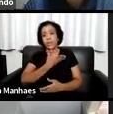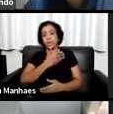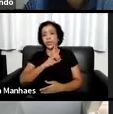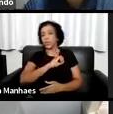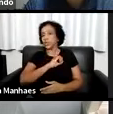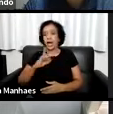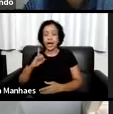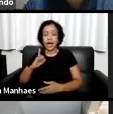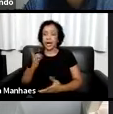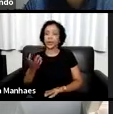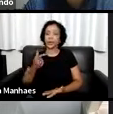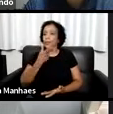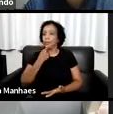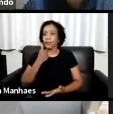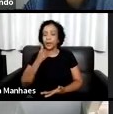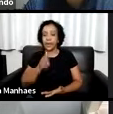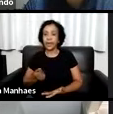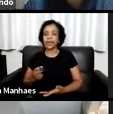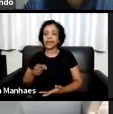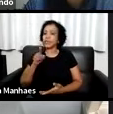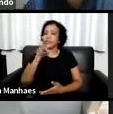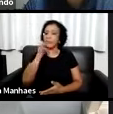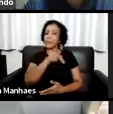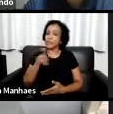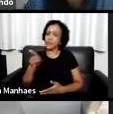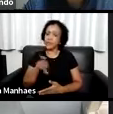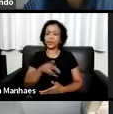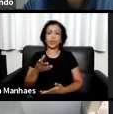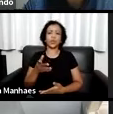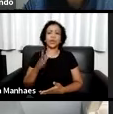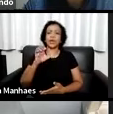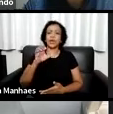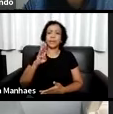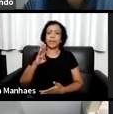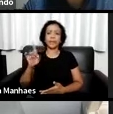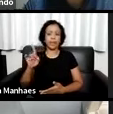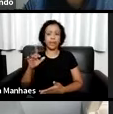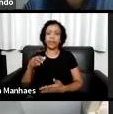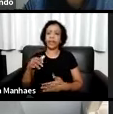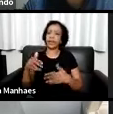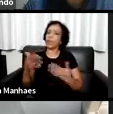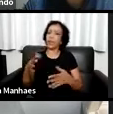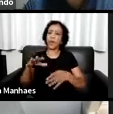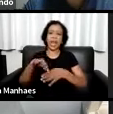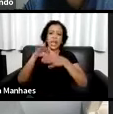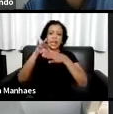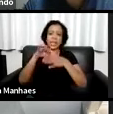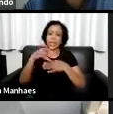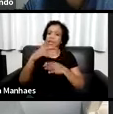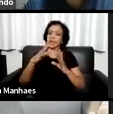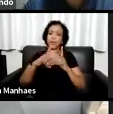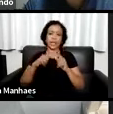diaconisa, você, professor, professora da Escola Bíblica Dominical, você, líder da sua